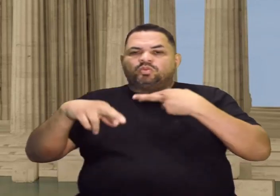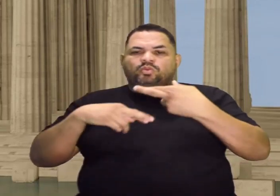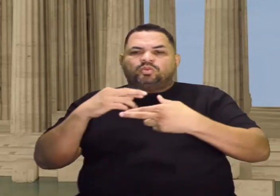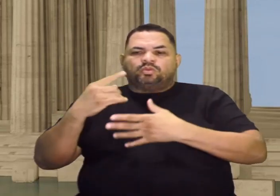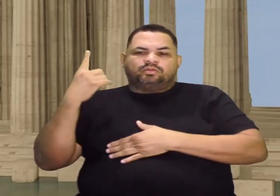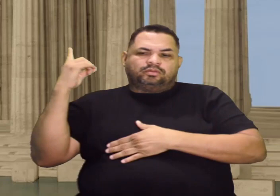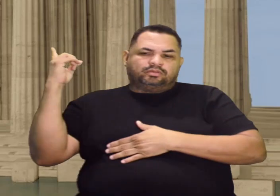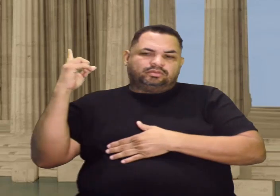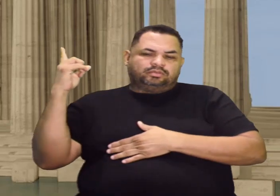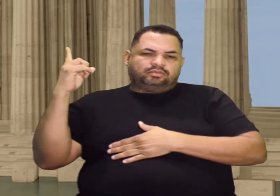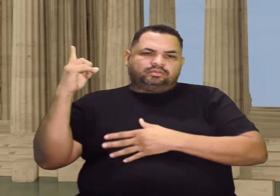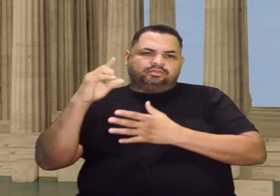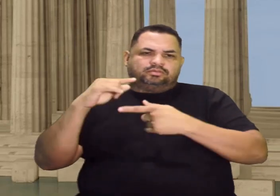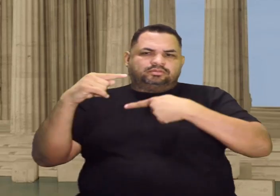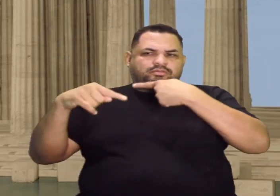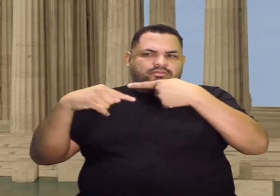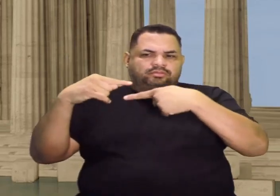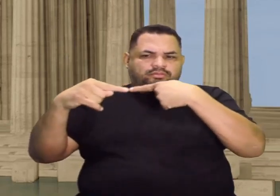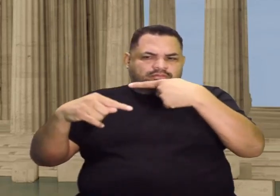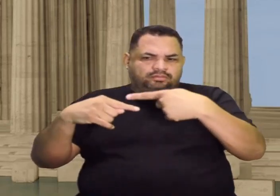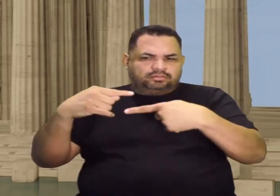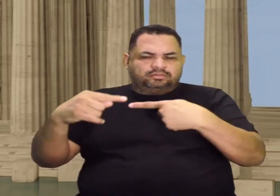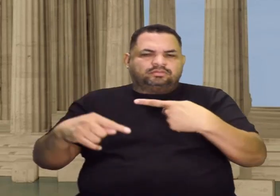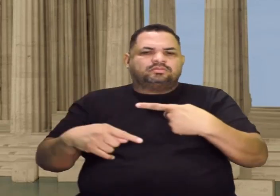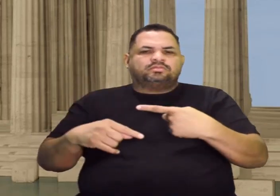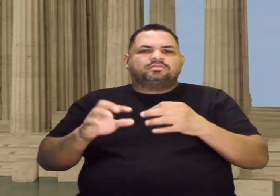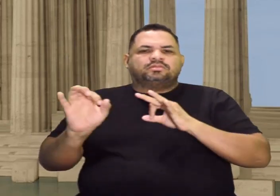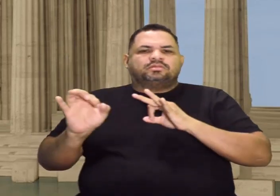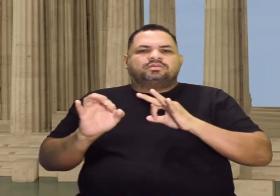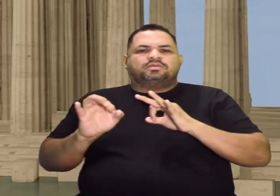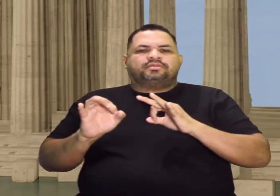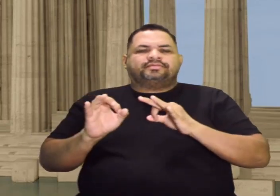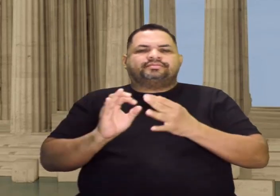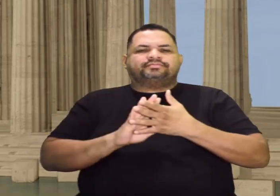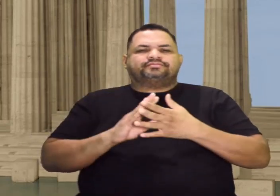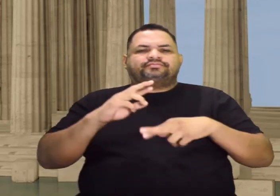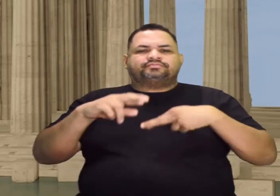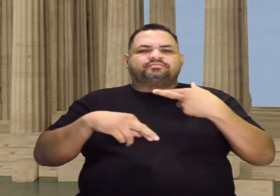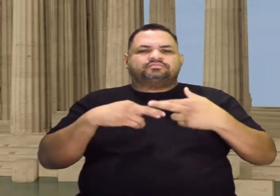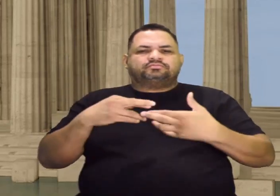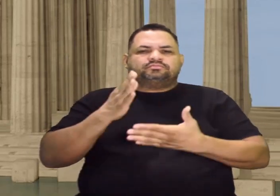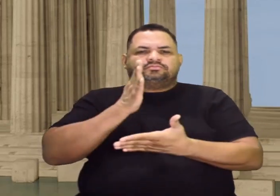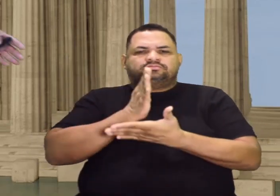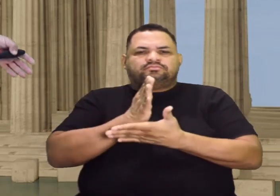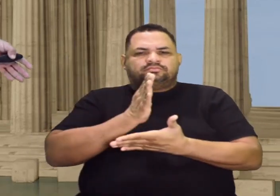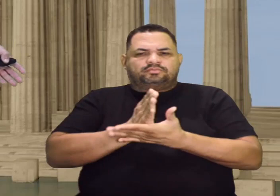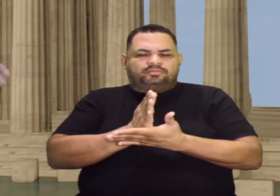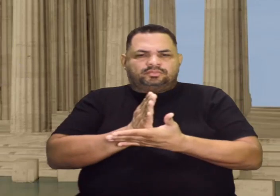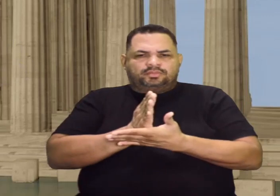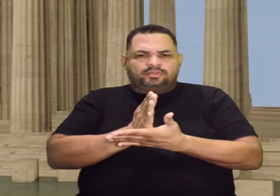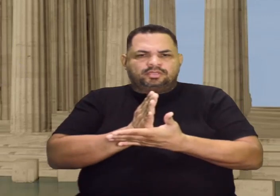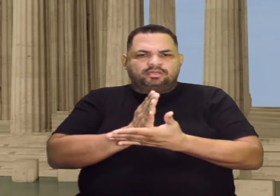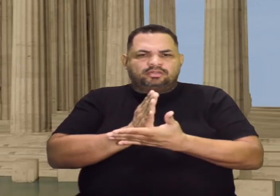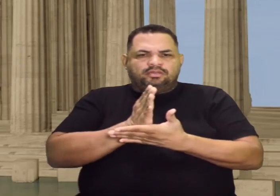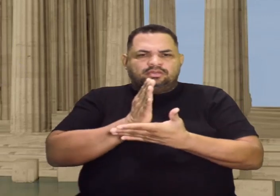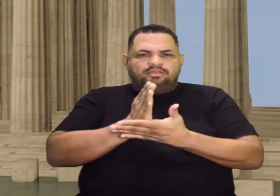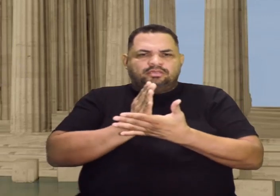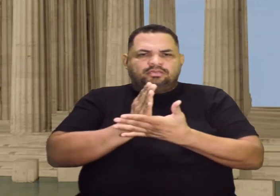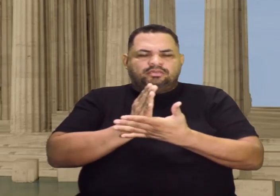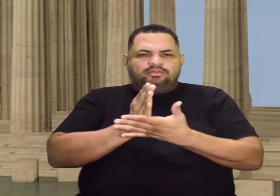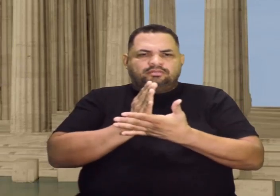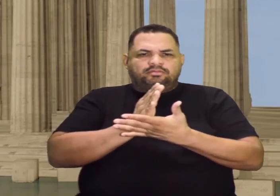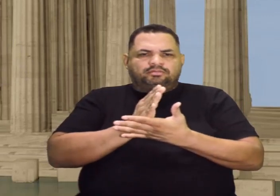Idade Moderna. E assim vai avançando. Então, o Renascimento está no meio entre a Idade Média